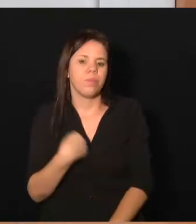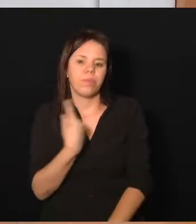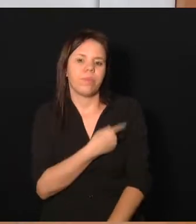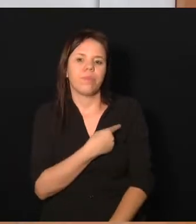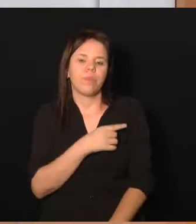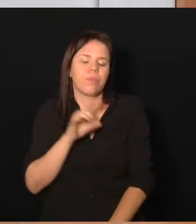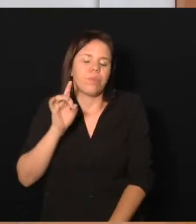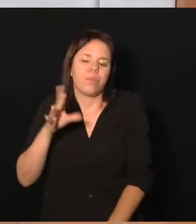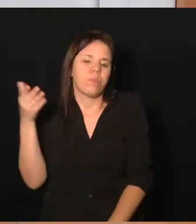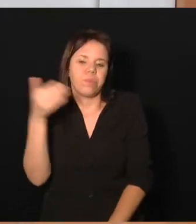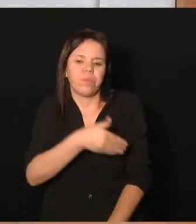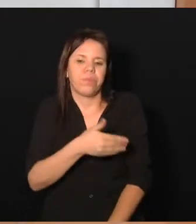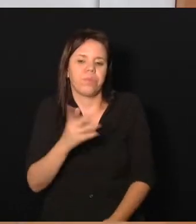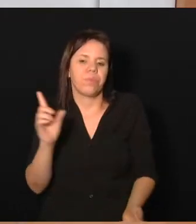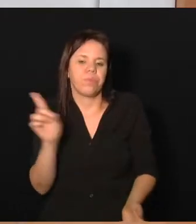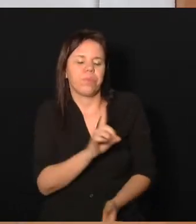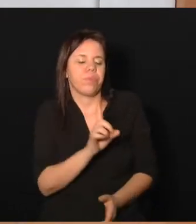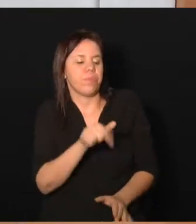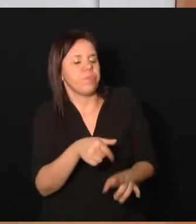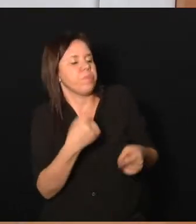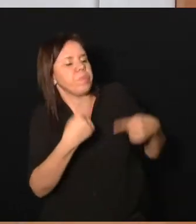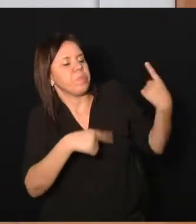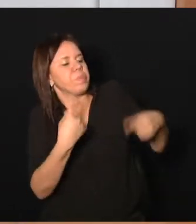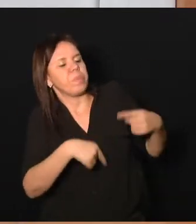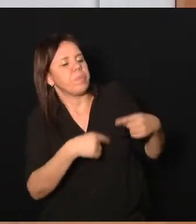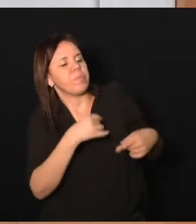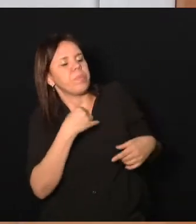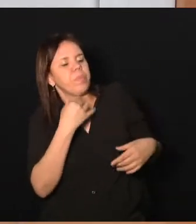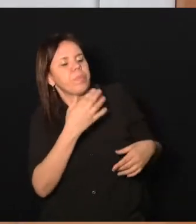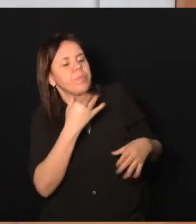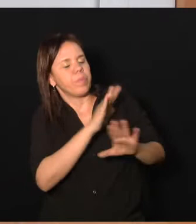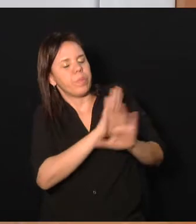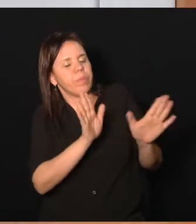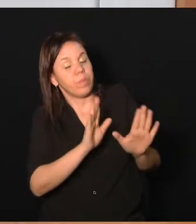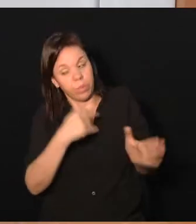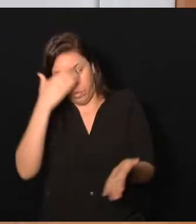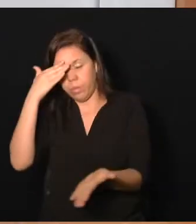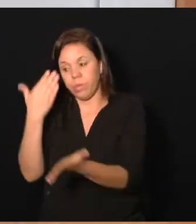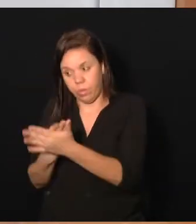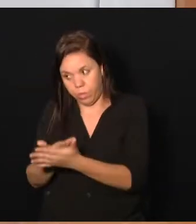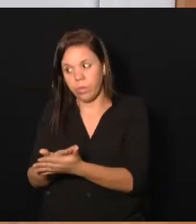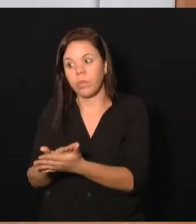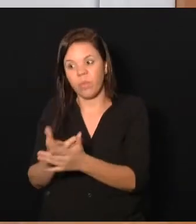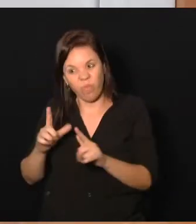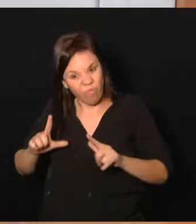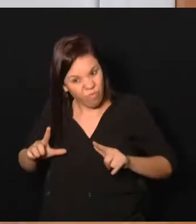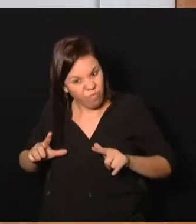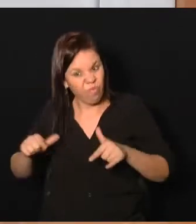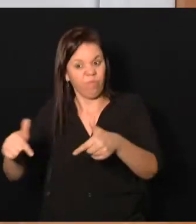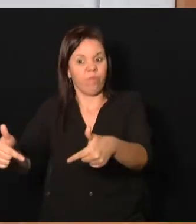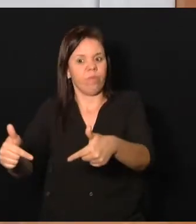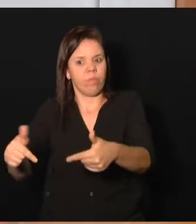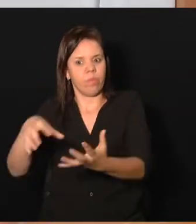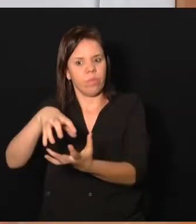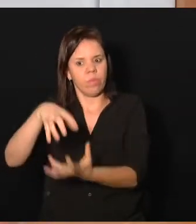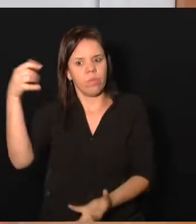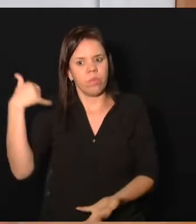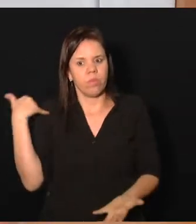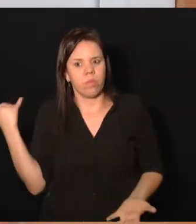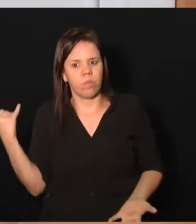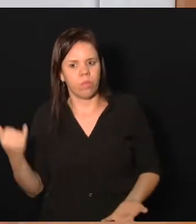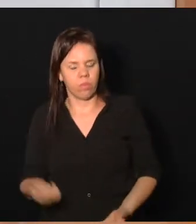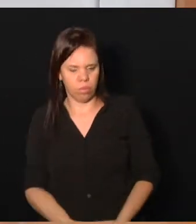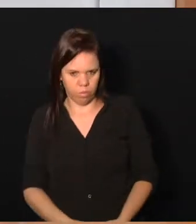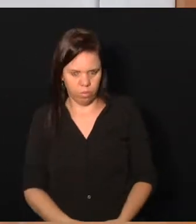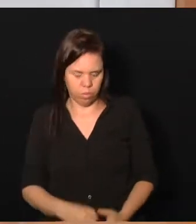apenas para fazer discurso à toa. Nós estamos porque nós acreditamos numa causa. Qual que é essa causa? O idoso.